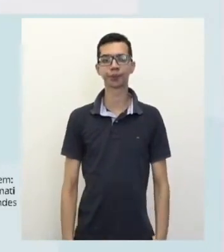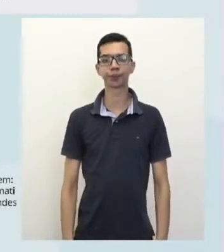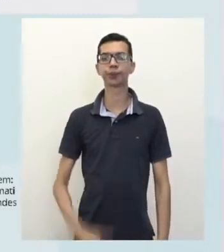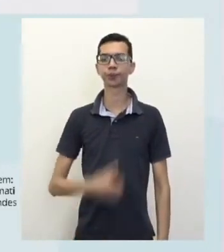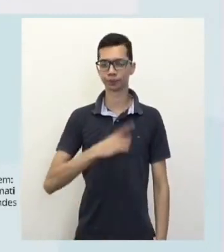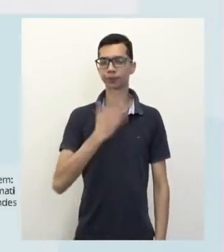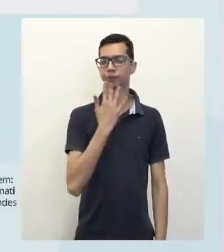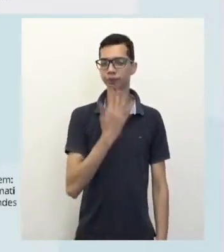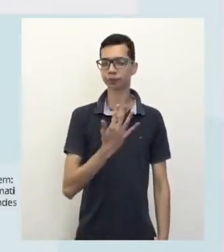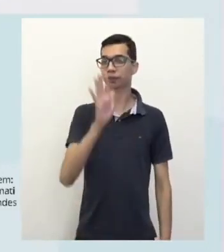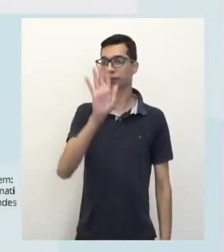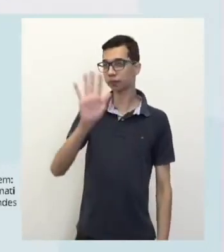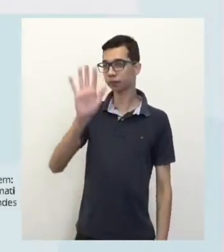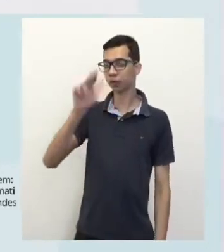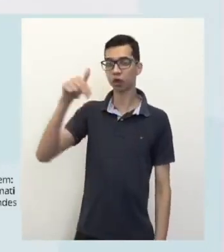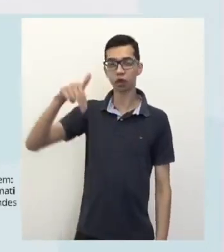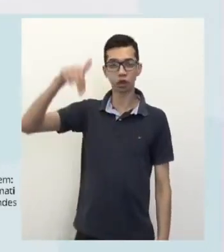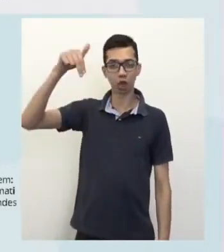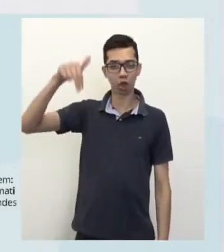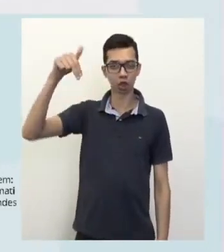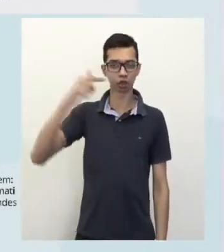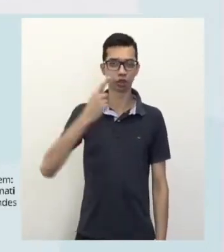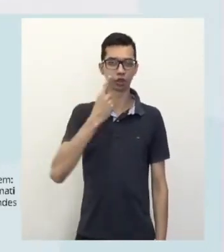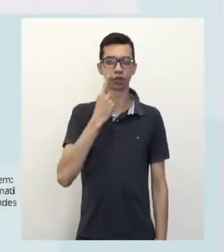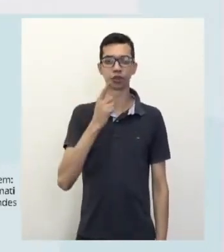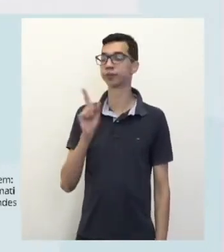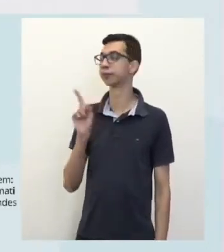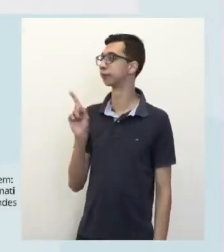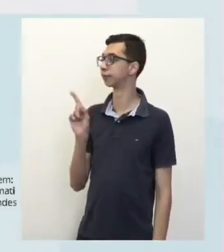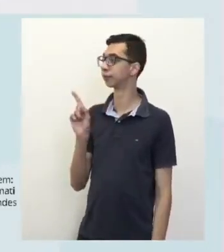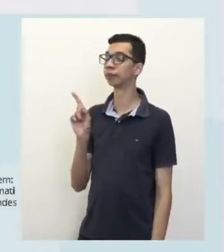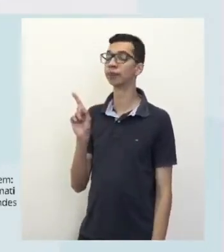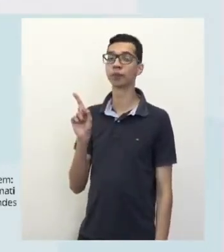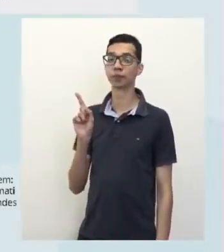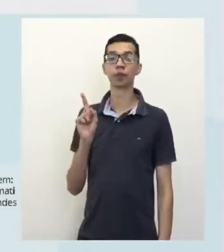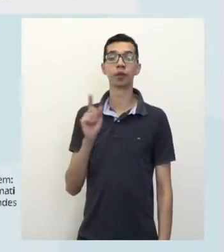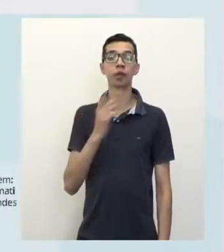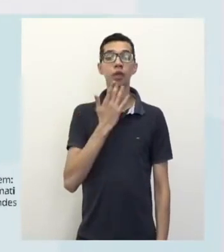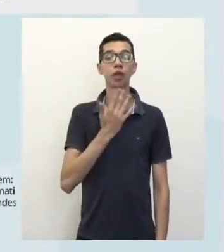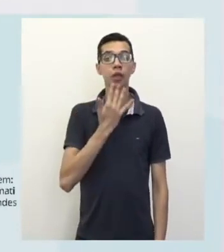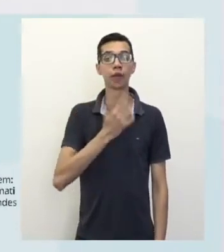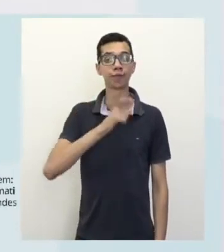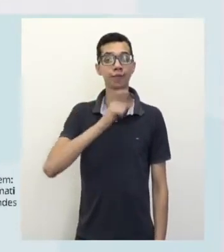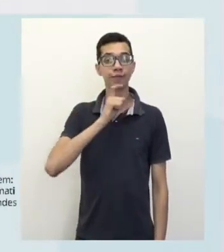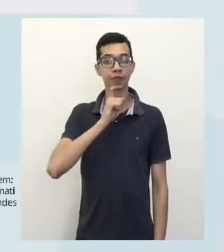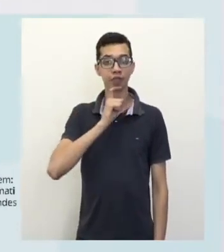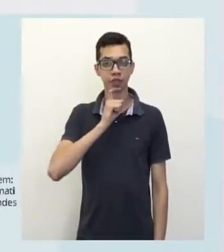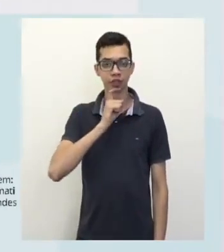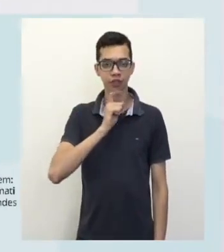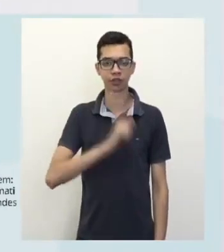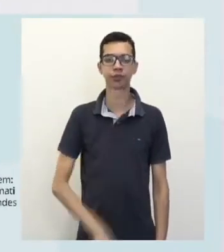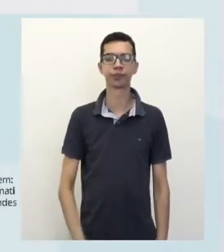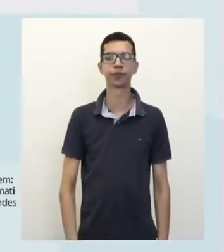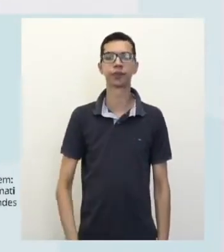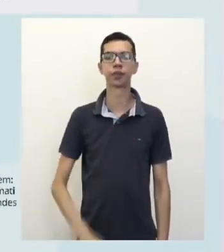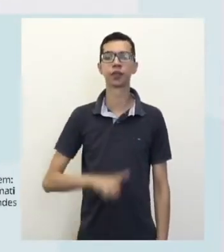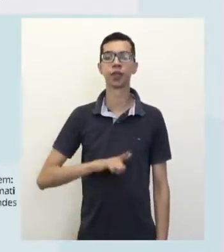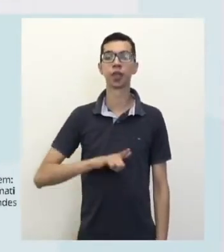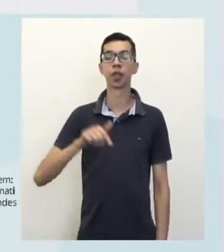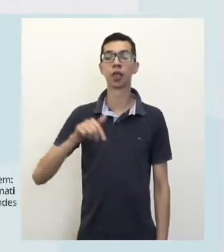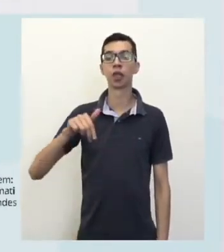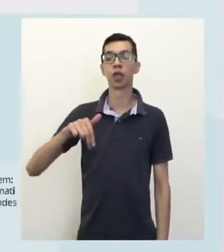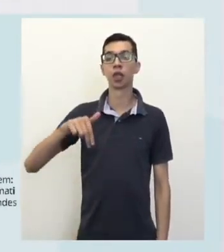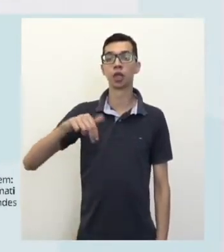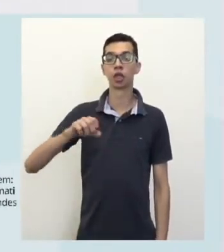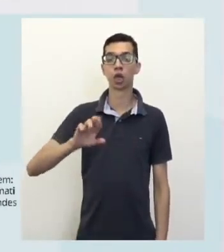Então, nós temos a região norte, que está representada na tonalidade verde, a região nordeste, que está